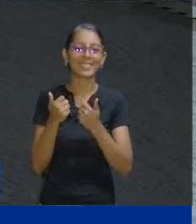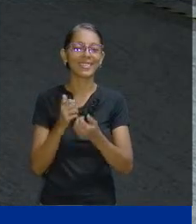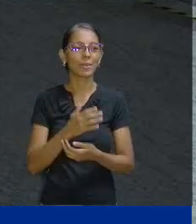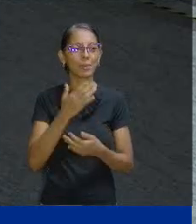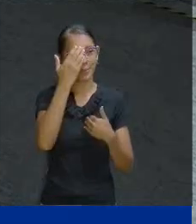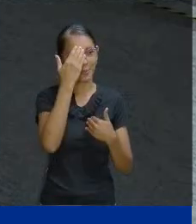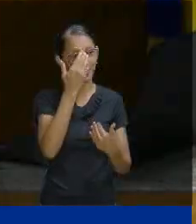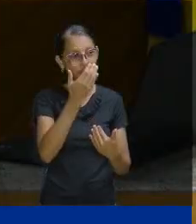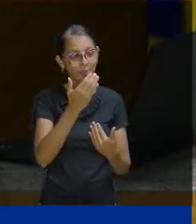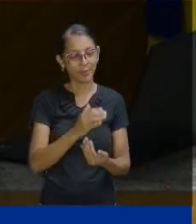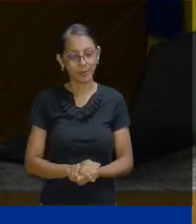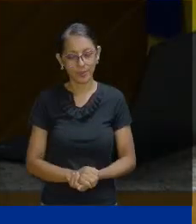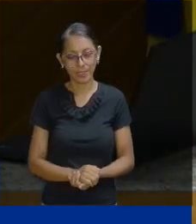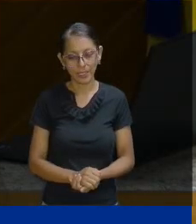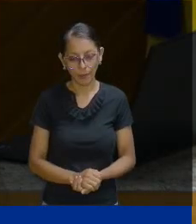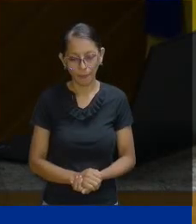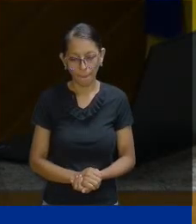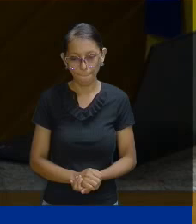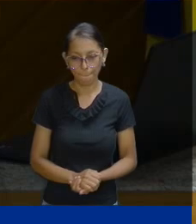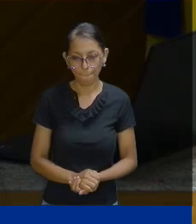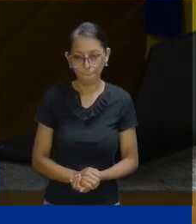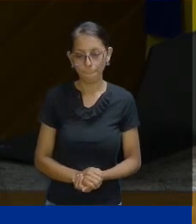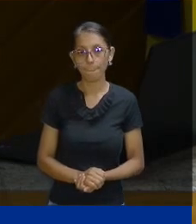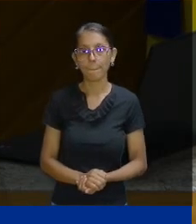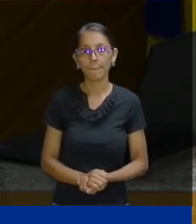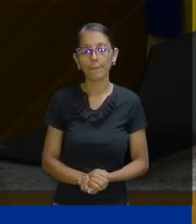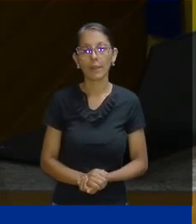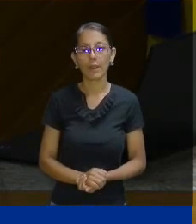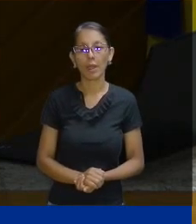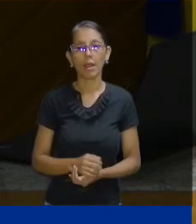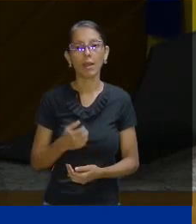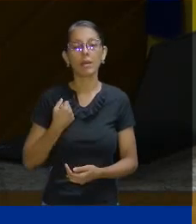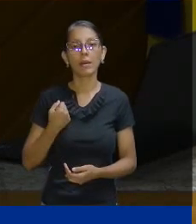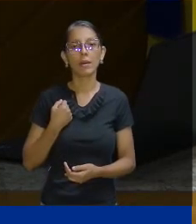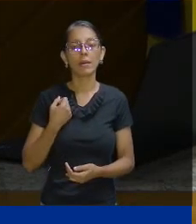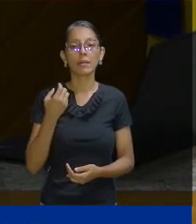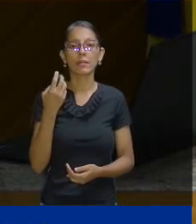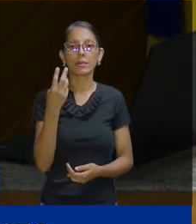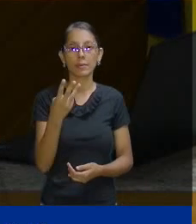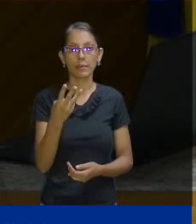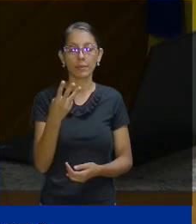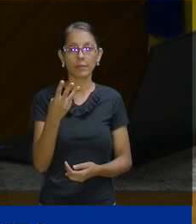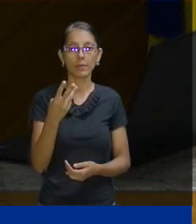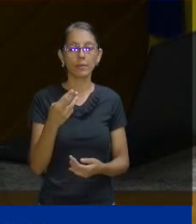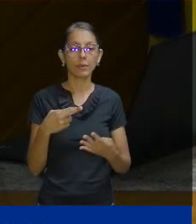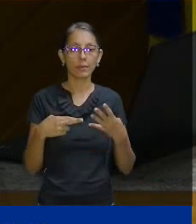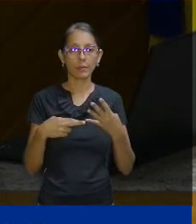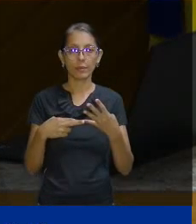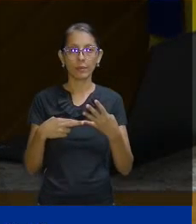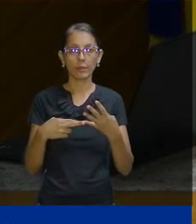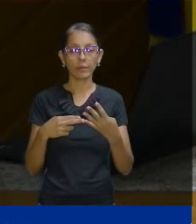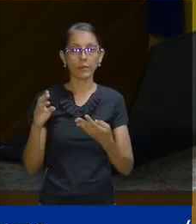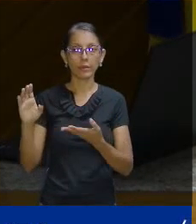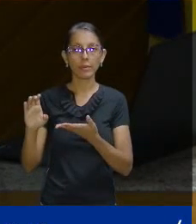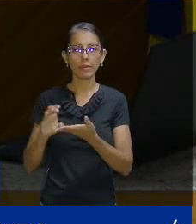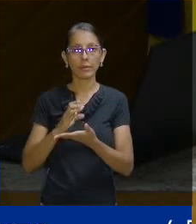Um abraço, muito obrigado mais uma vez. O número 3 da pauta é o recurso eleitoral na prestação de contas